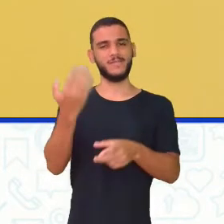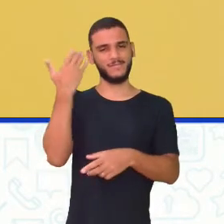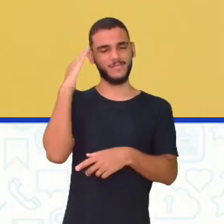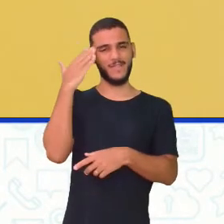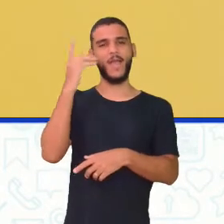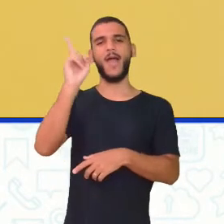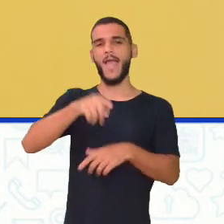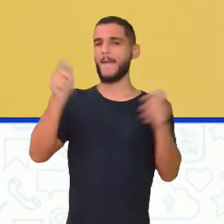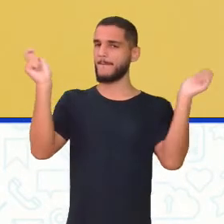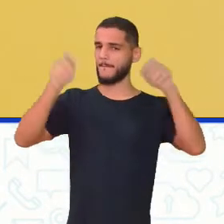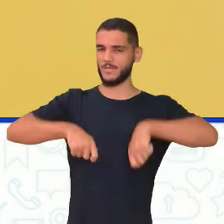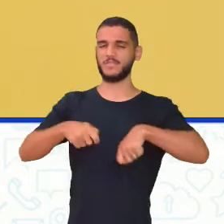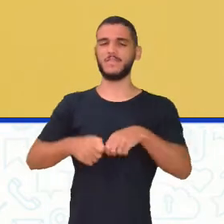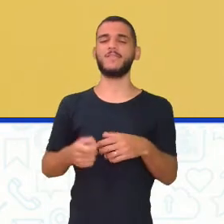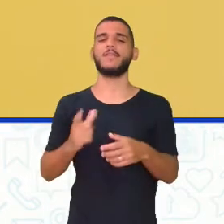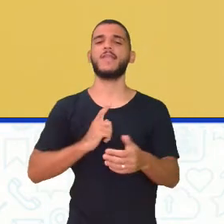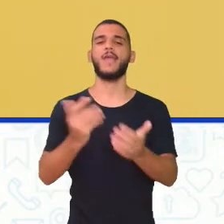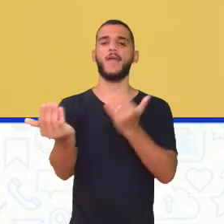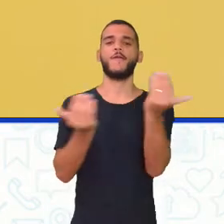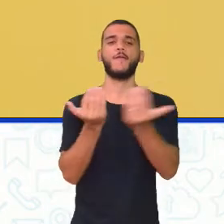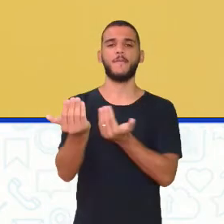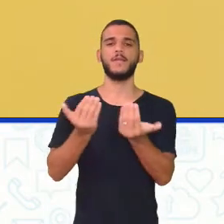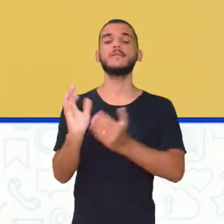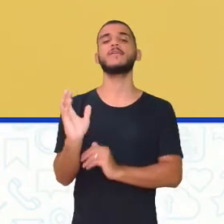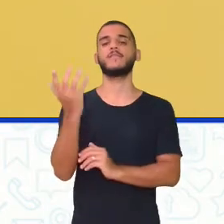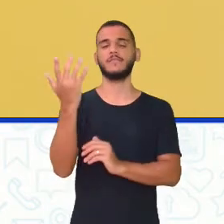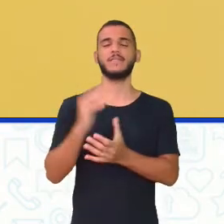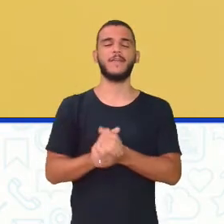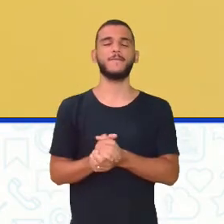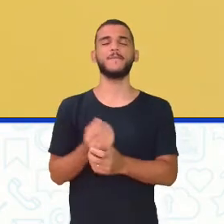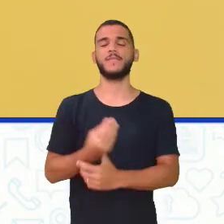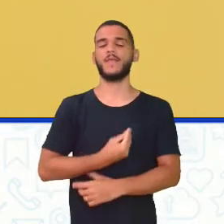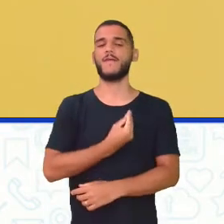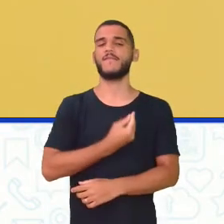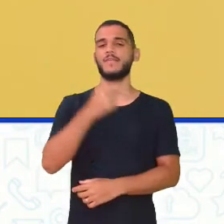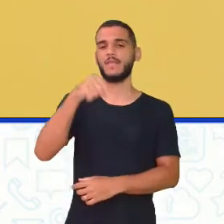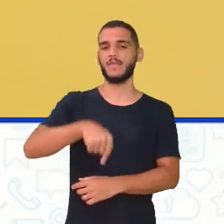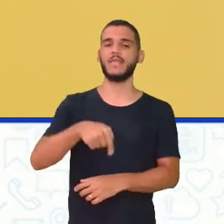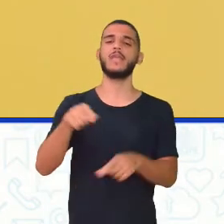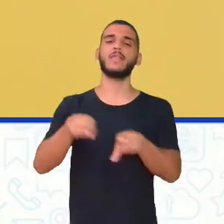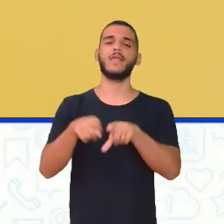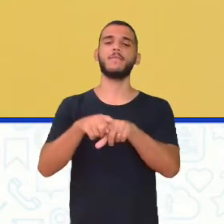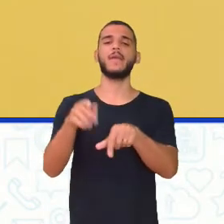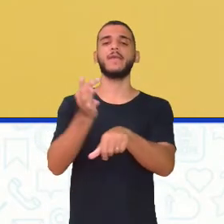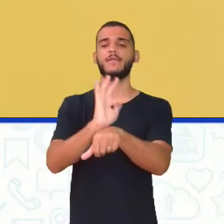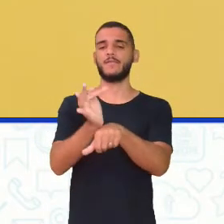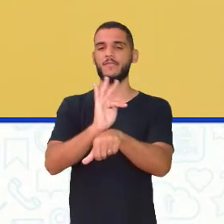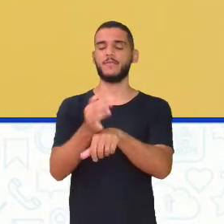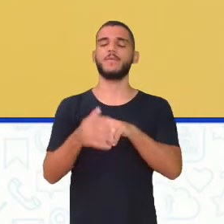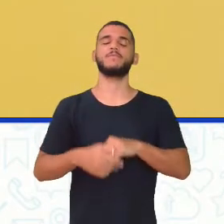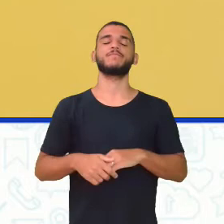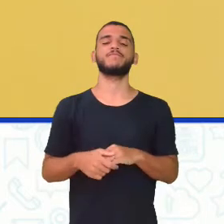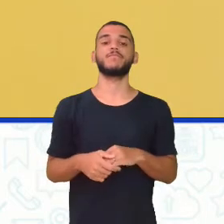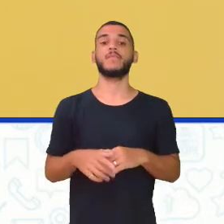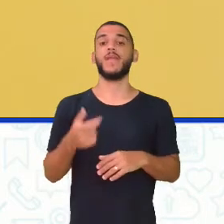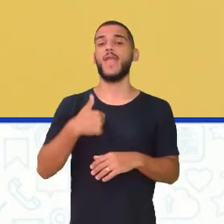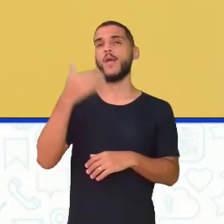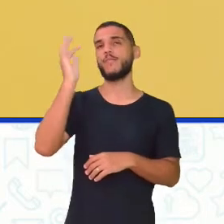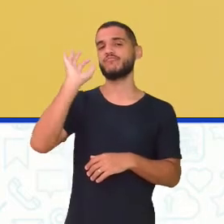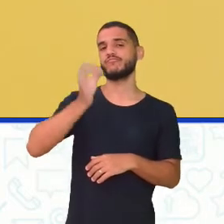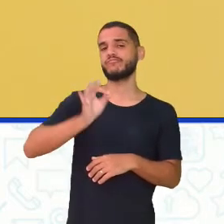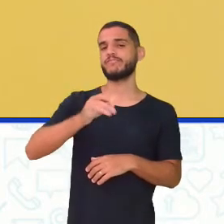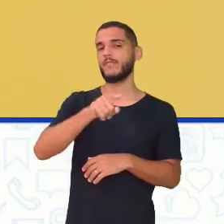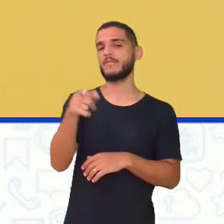possível fazer essa analogia da vida real, daquilo que a gente vive, com a ficção. E eu tenho certeza que você aí em